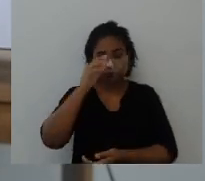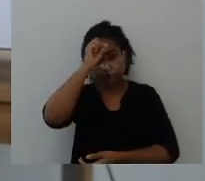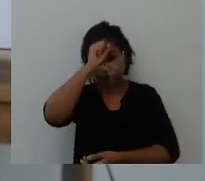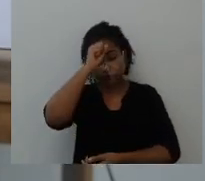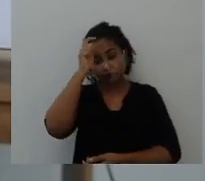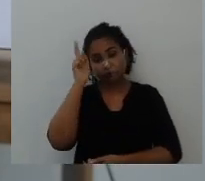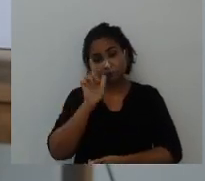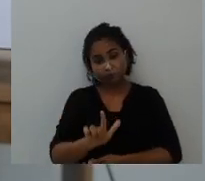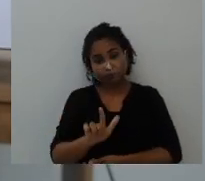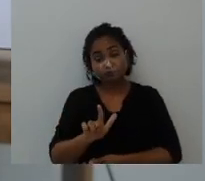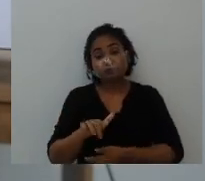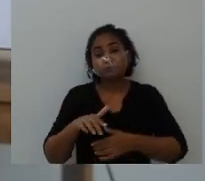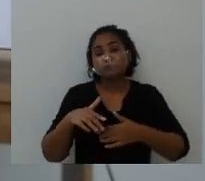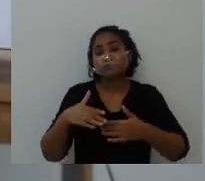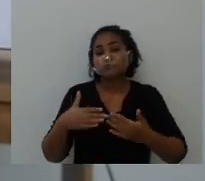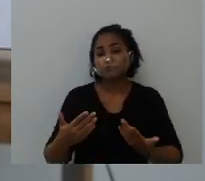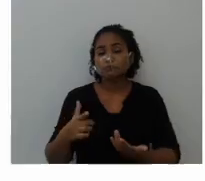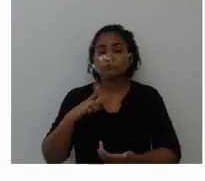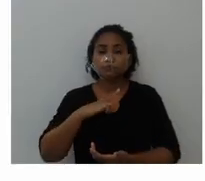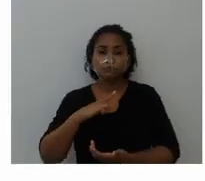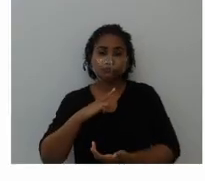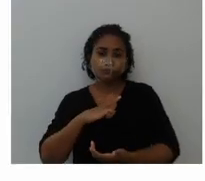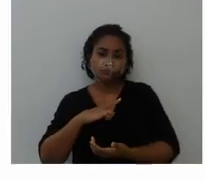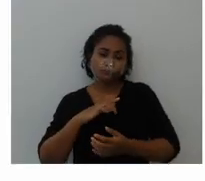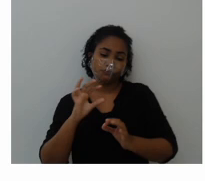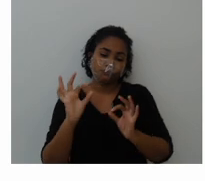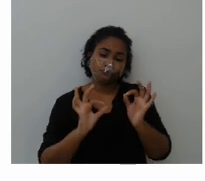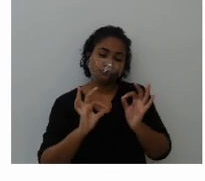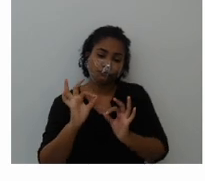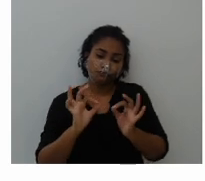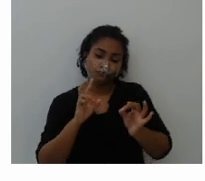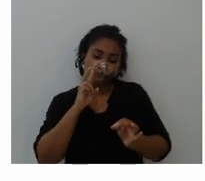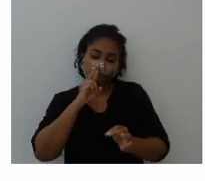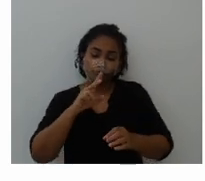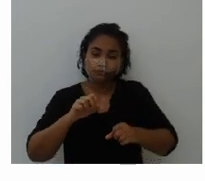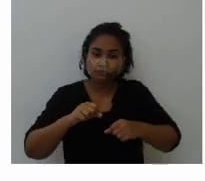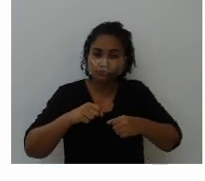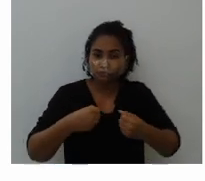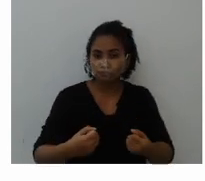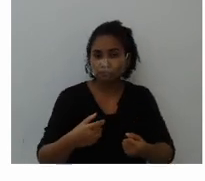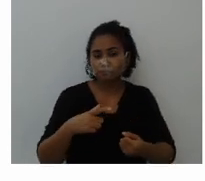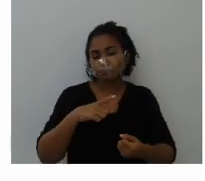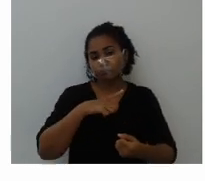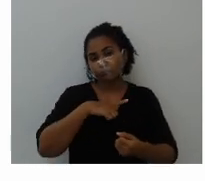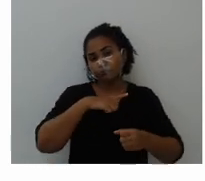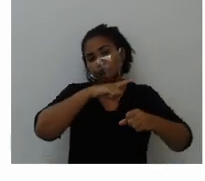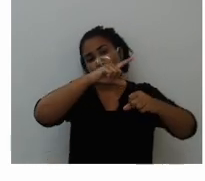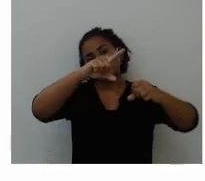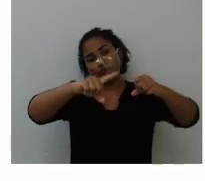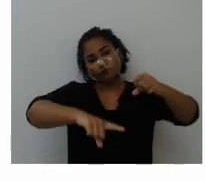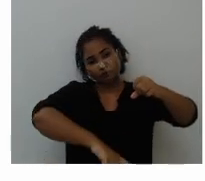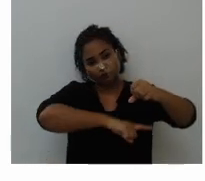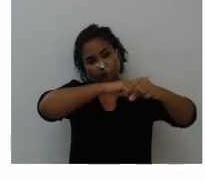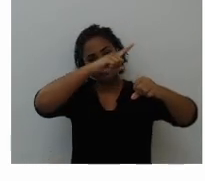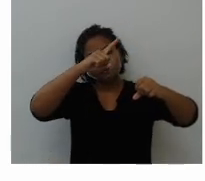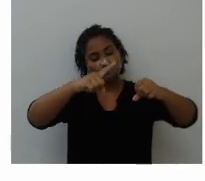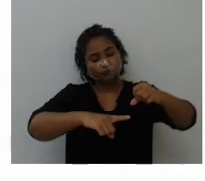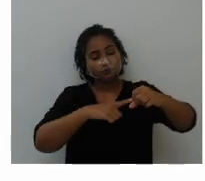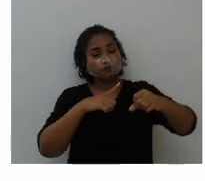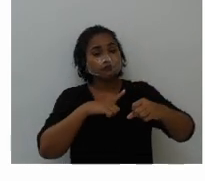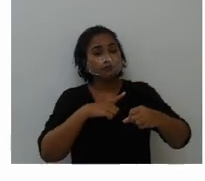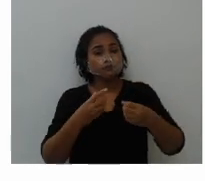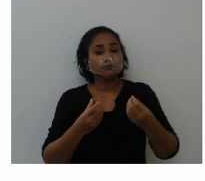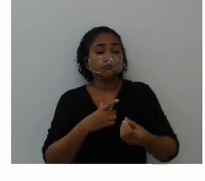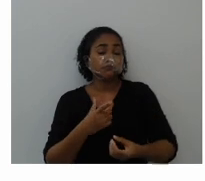quando você tem um sistema de forças, lembre que o sistema de forças é o objeto e no local onde ele existe, ele